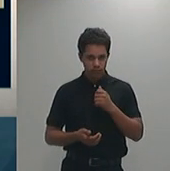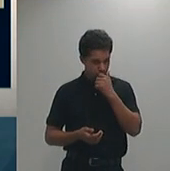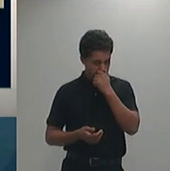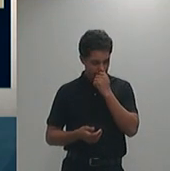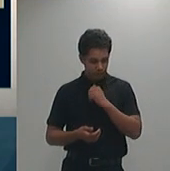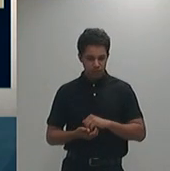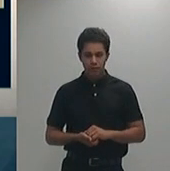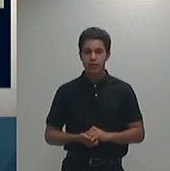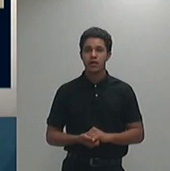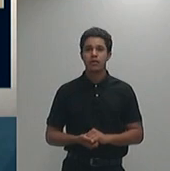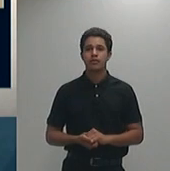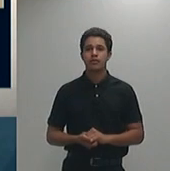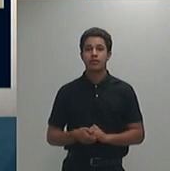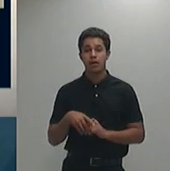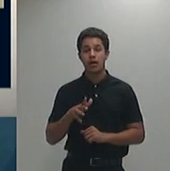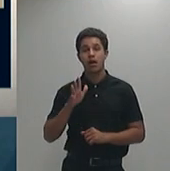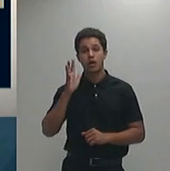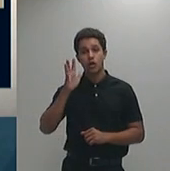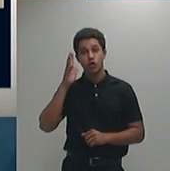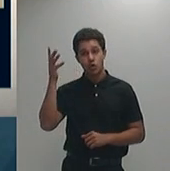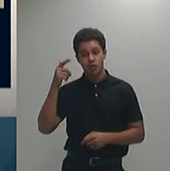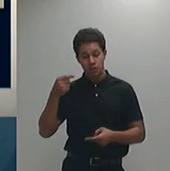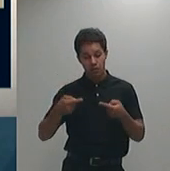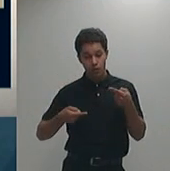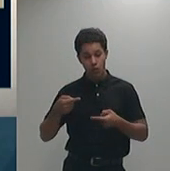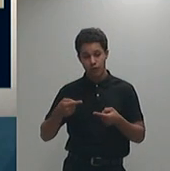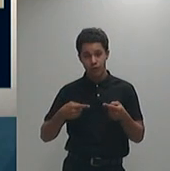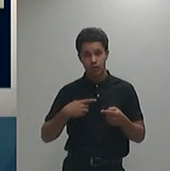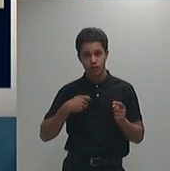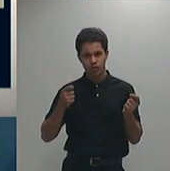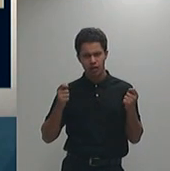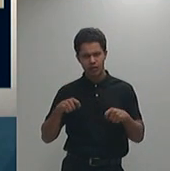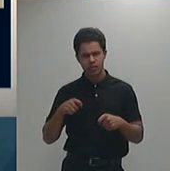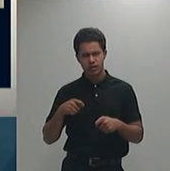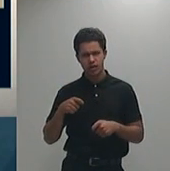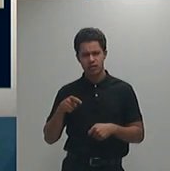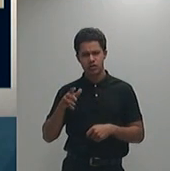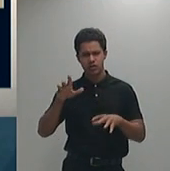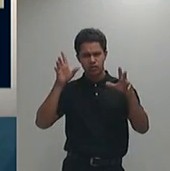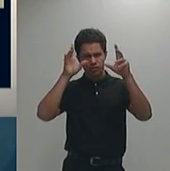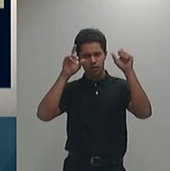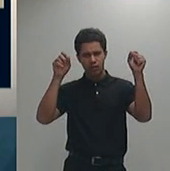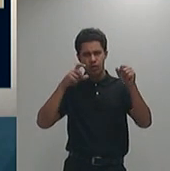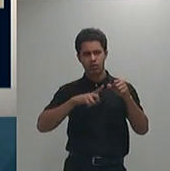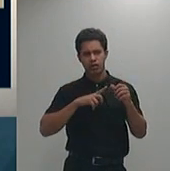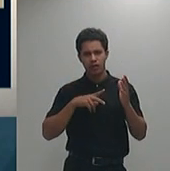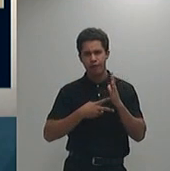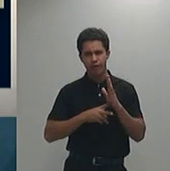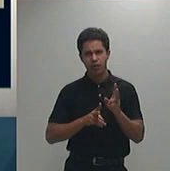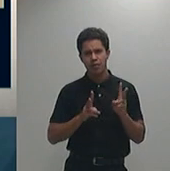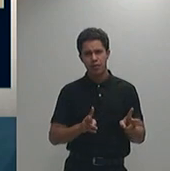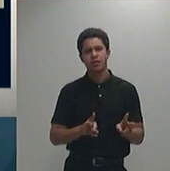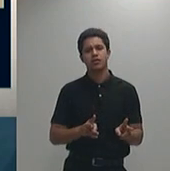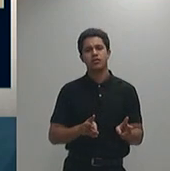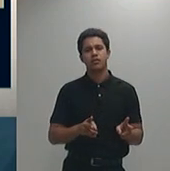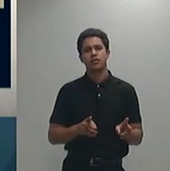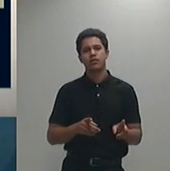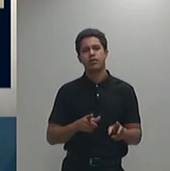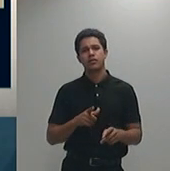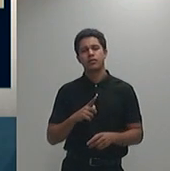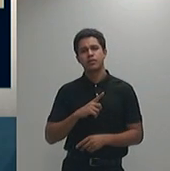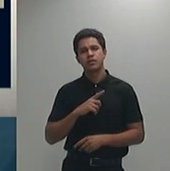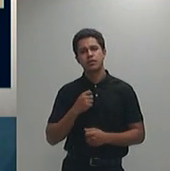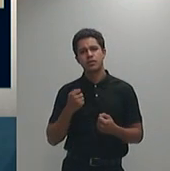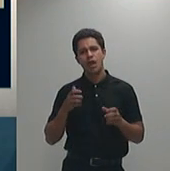a solução para o conflito de competência entre tribunais arbitrais vinculados à mesma Câmara de arbitragem haveria de ser disciplinado e